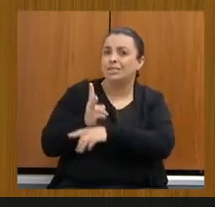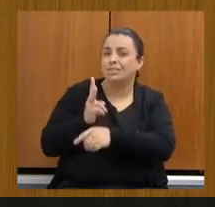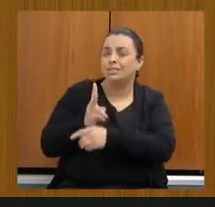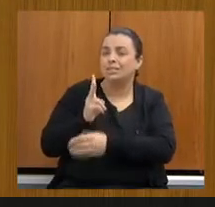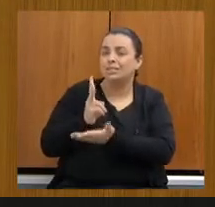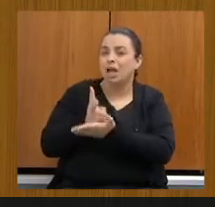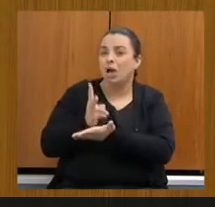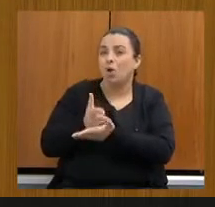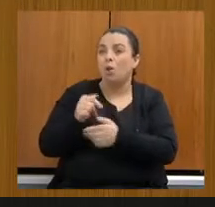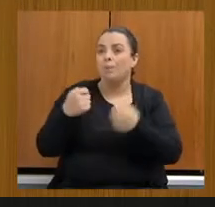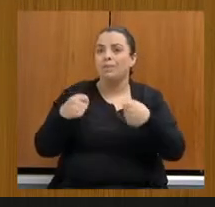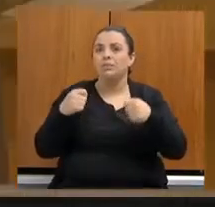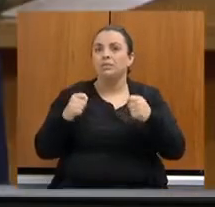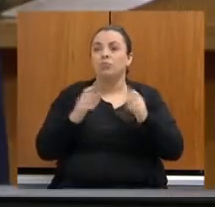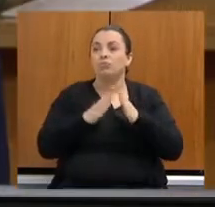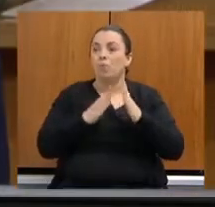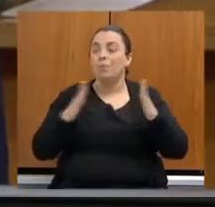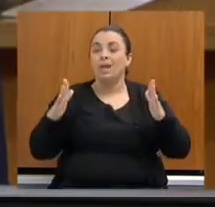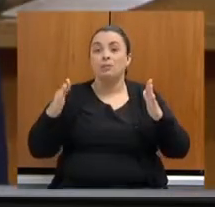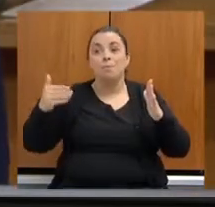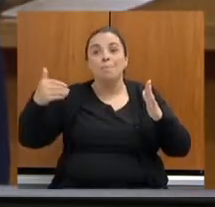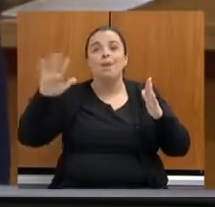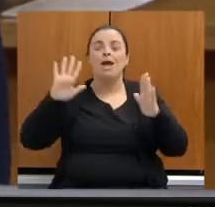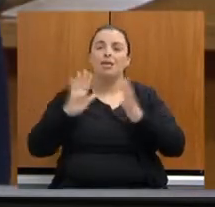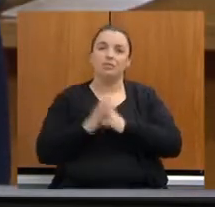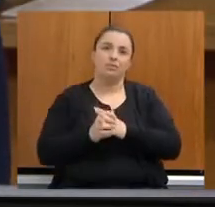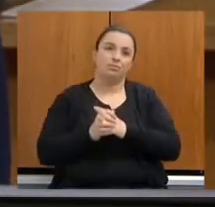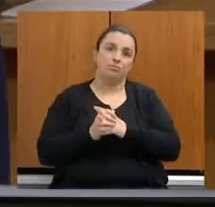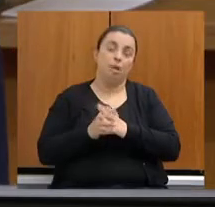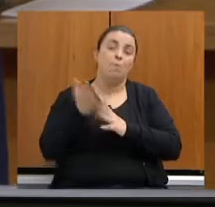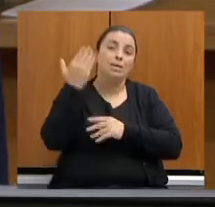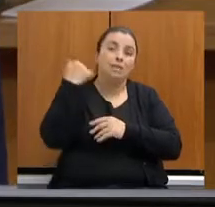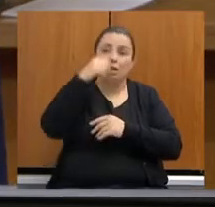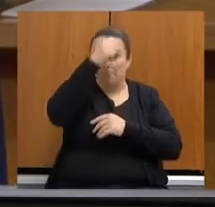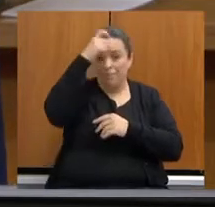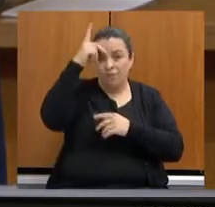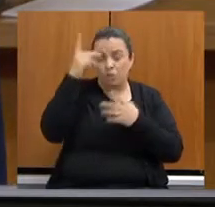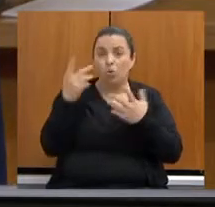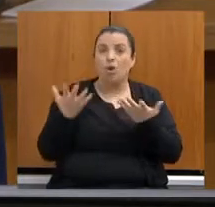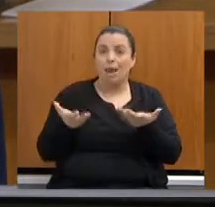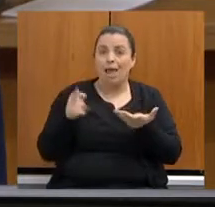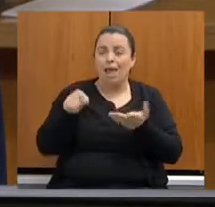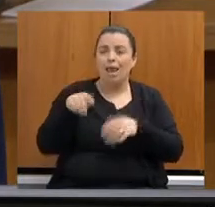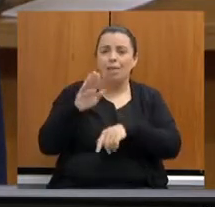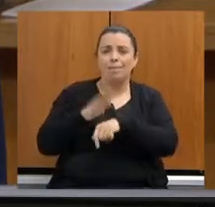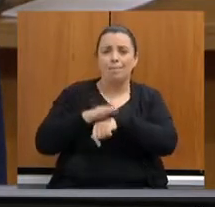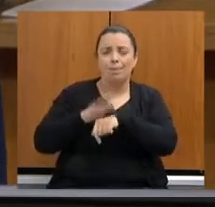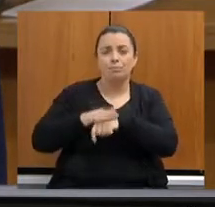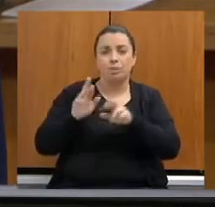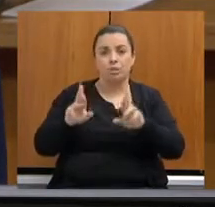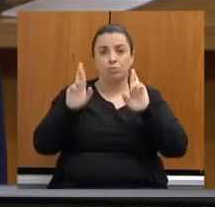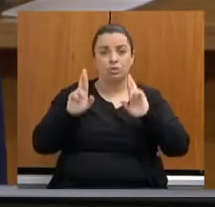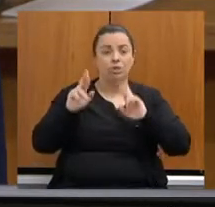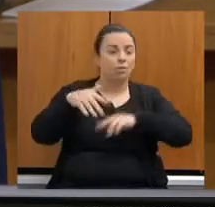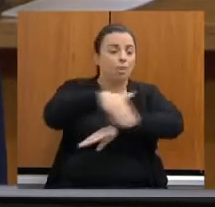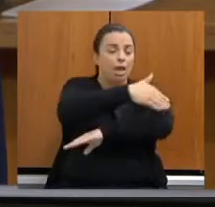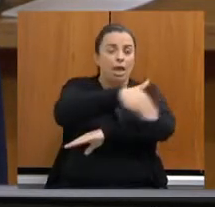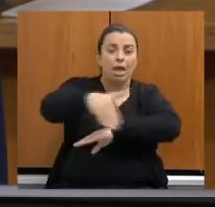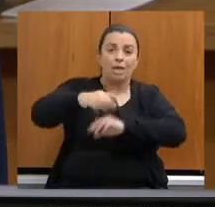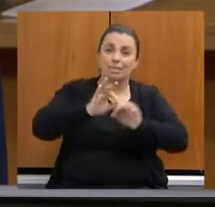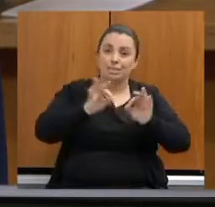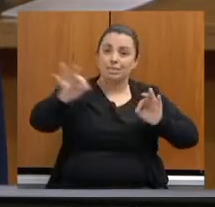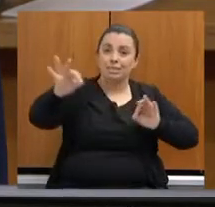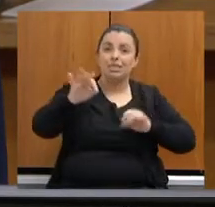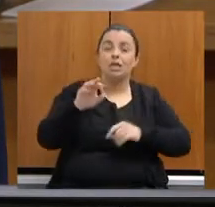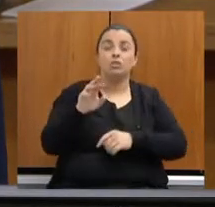depois a estrada foi feita a ponte foi feita que as prefeituras assumissem essas estradas rurais não é uma dificuldade é essa outra